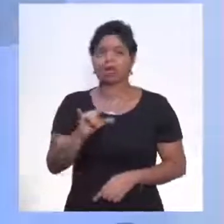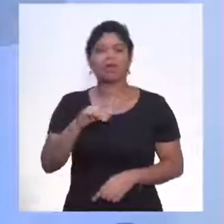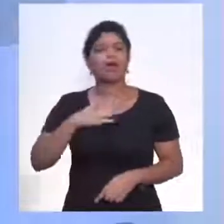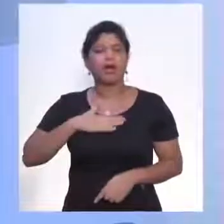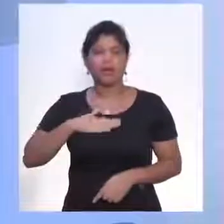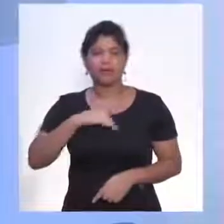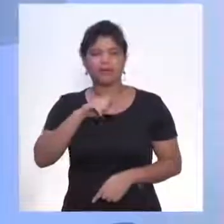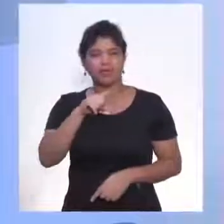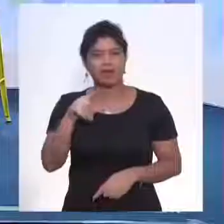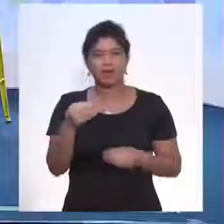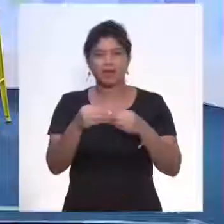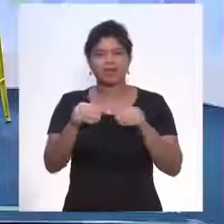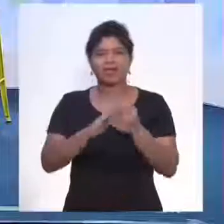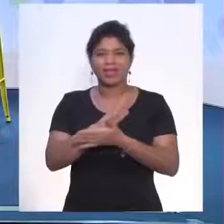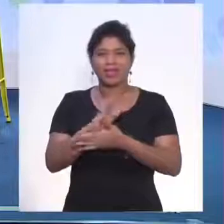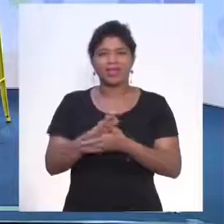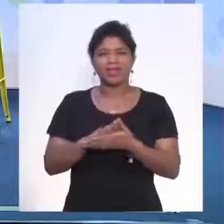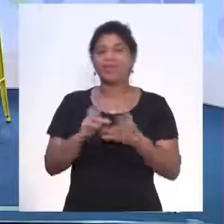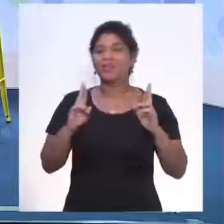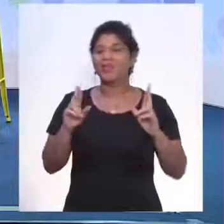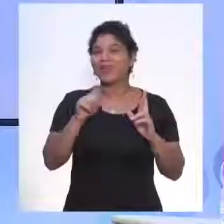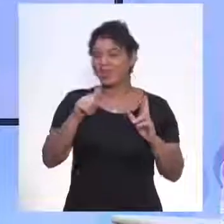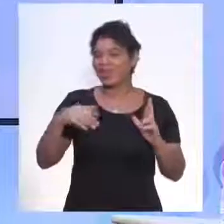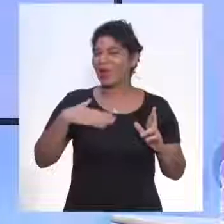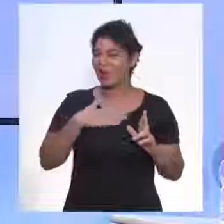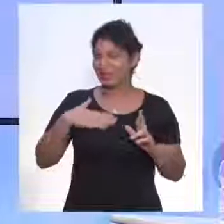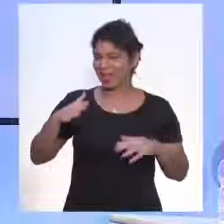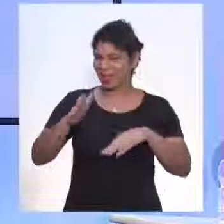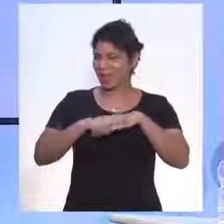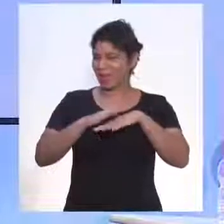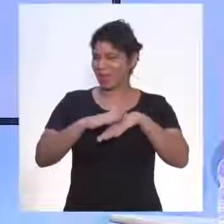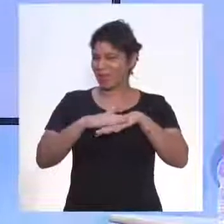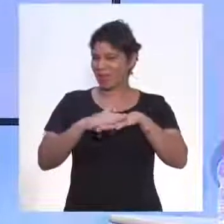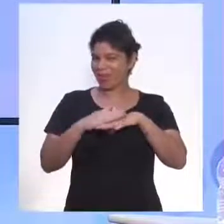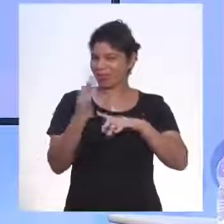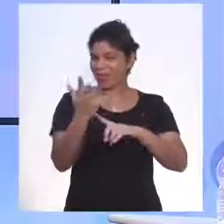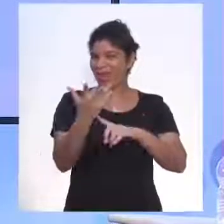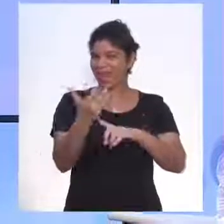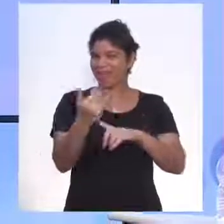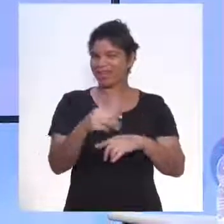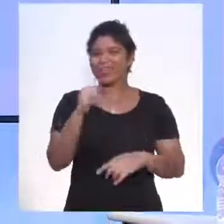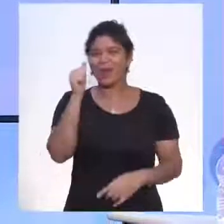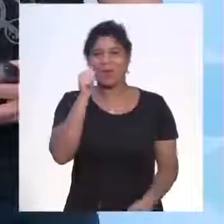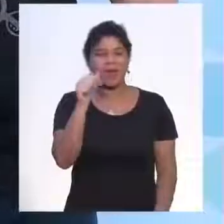prejudicado, beleza? Espero que vocês tenham gostado aqui da minha arte. Tá aqui a professora Fernanda, vai adorar